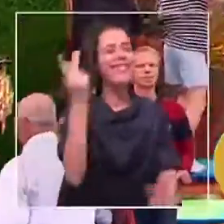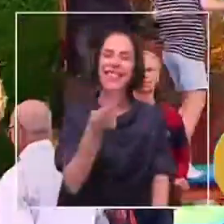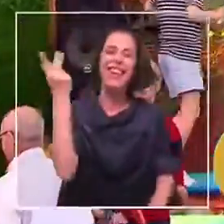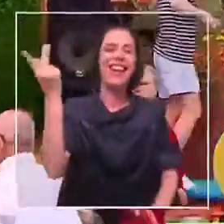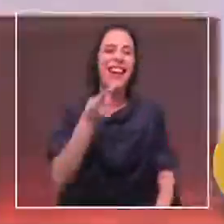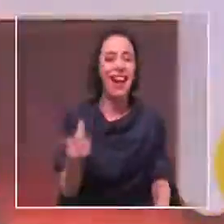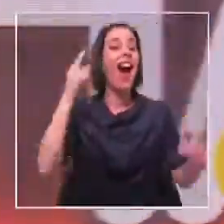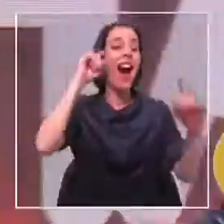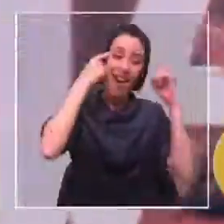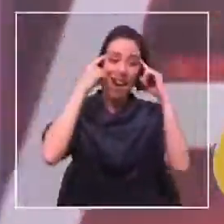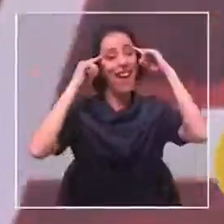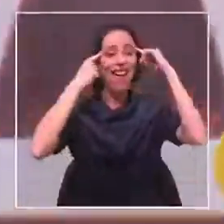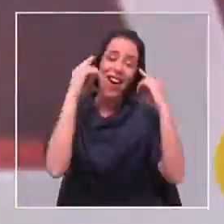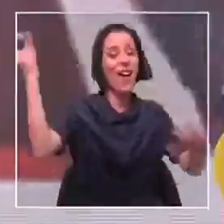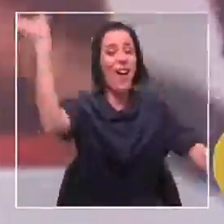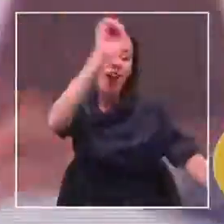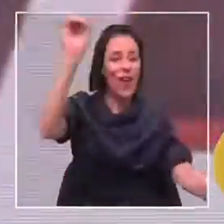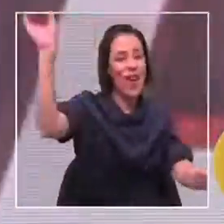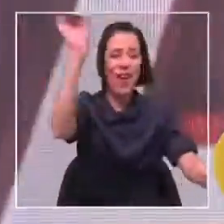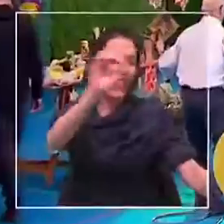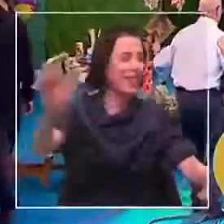viver a vida louca,